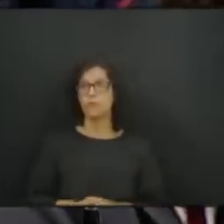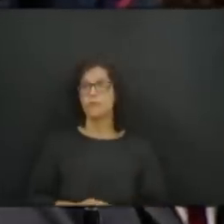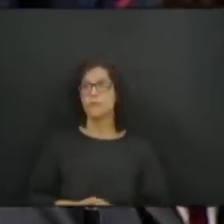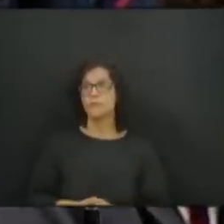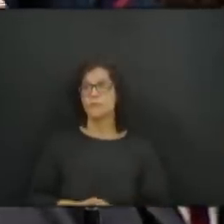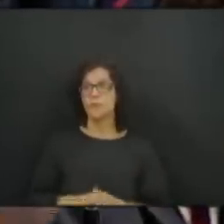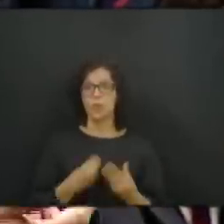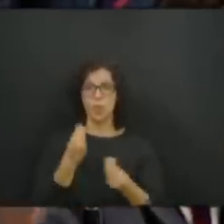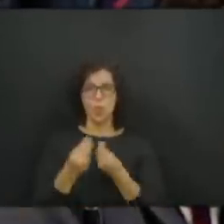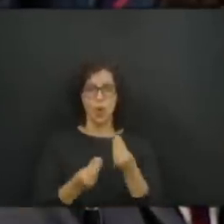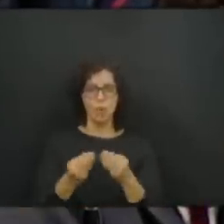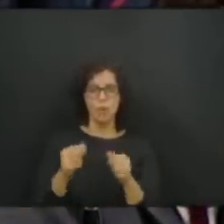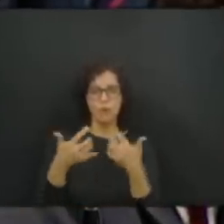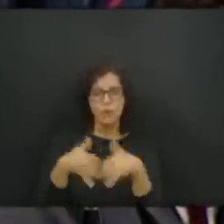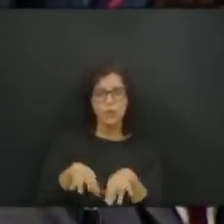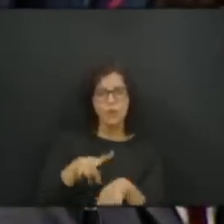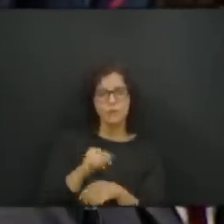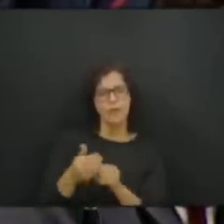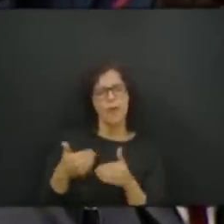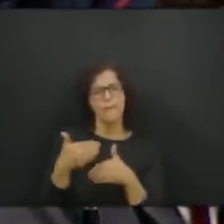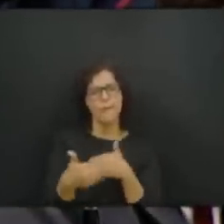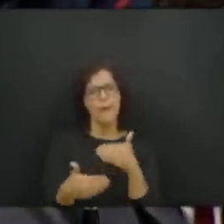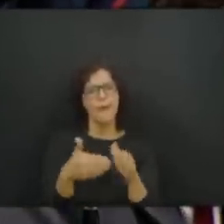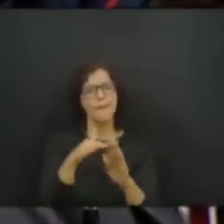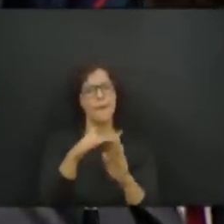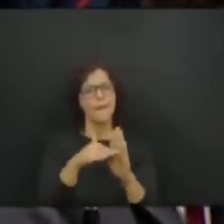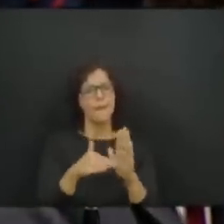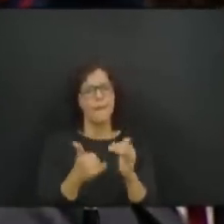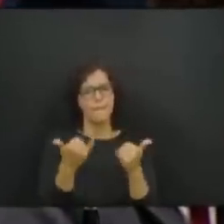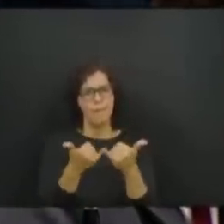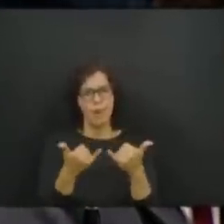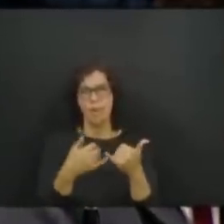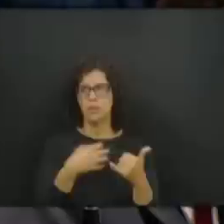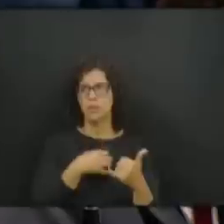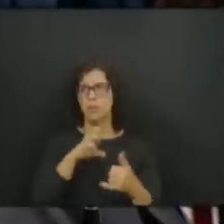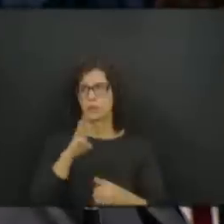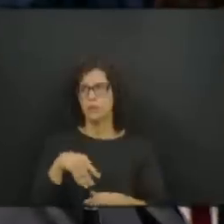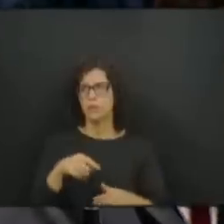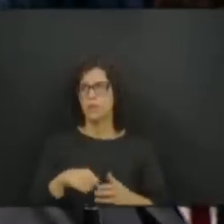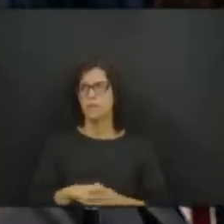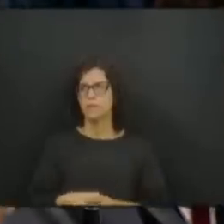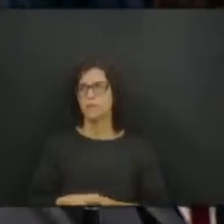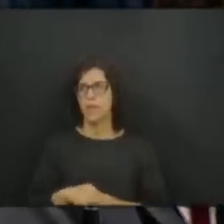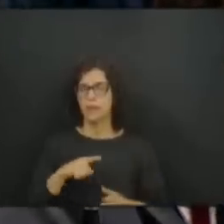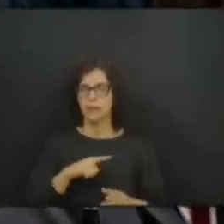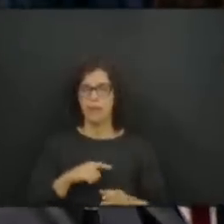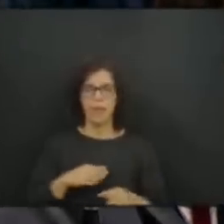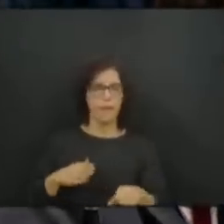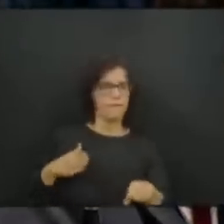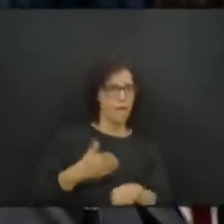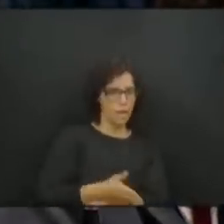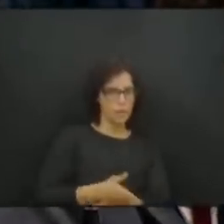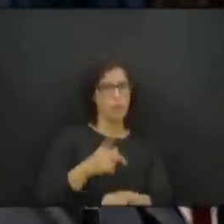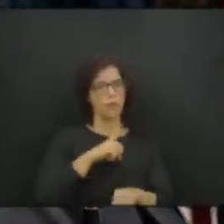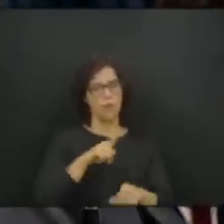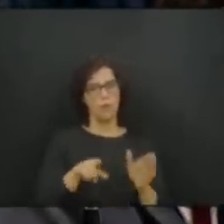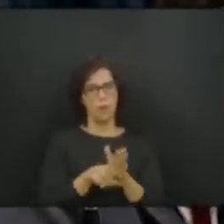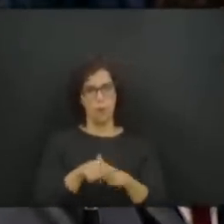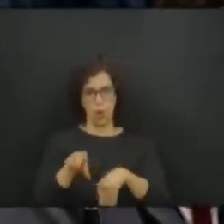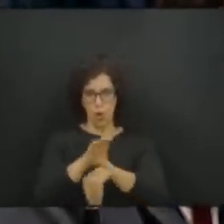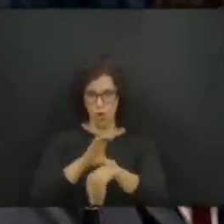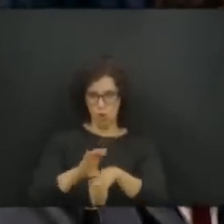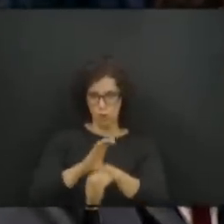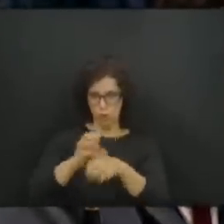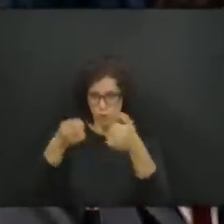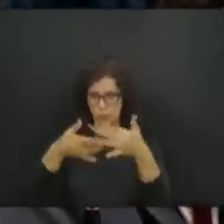de como isso se Daria né então parecia assim invadir a competência nós falamos de